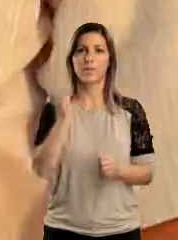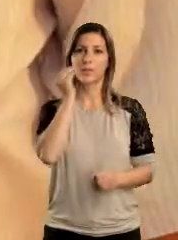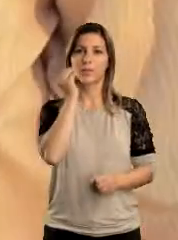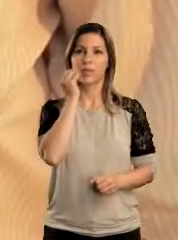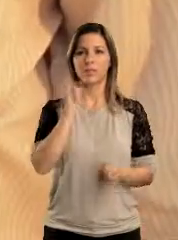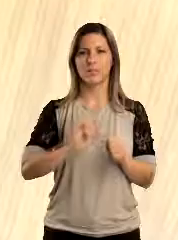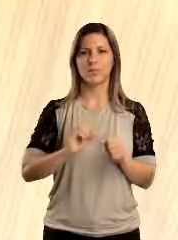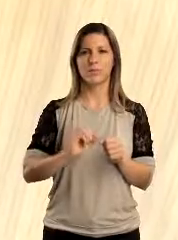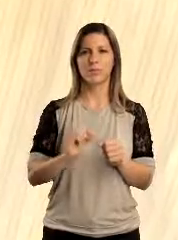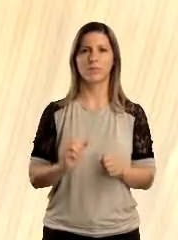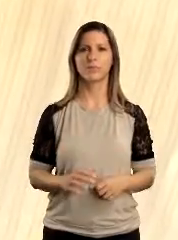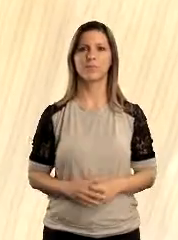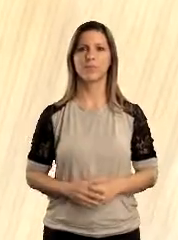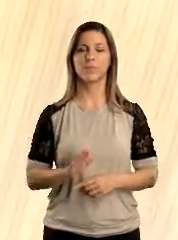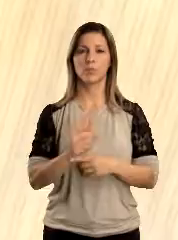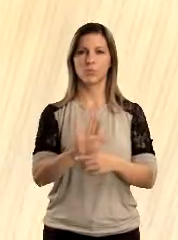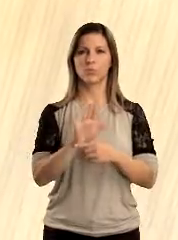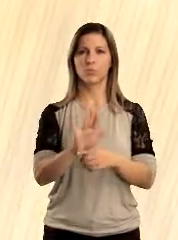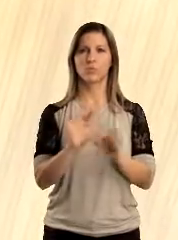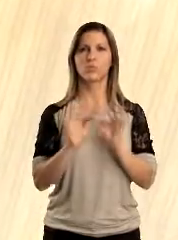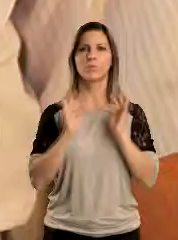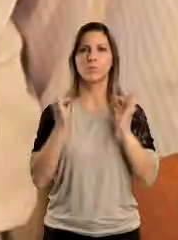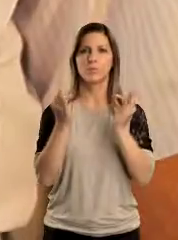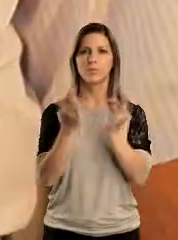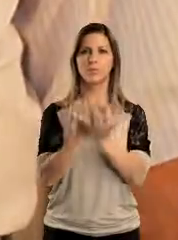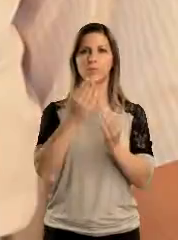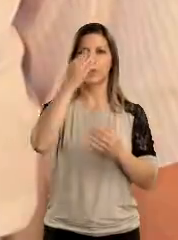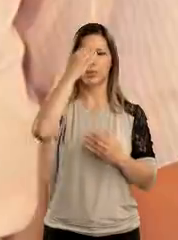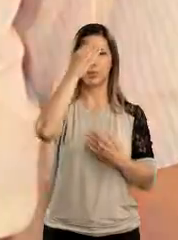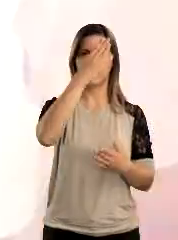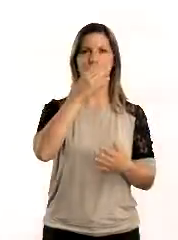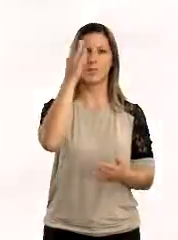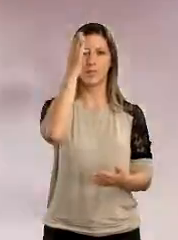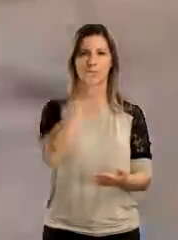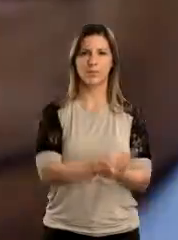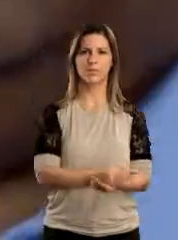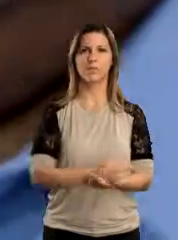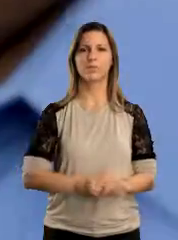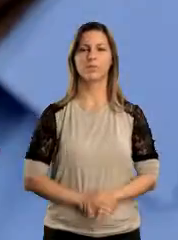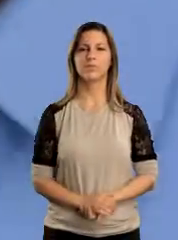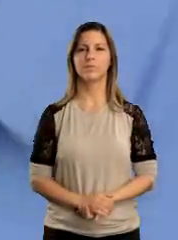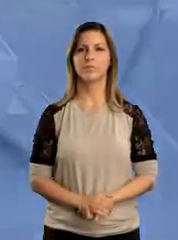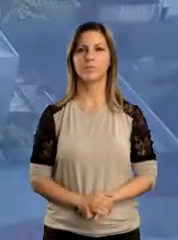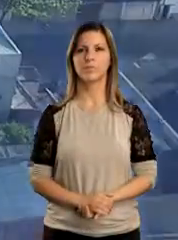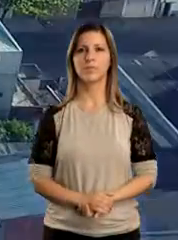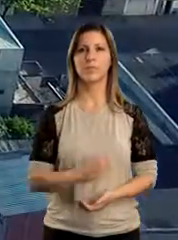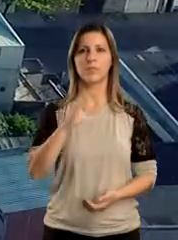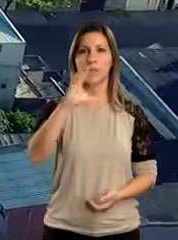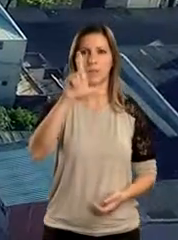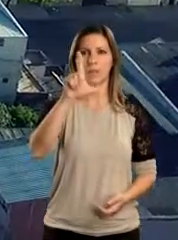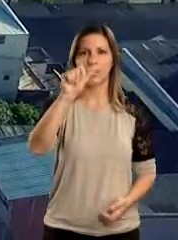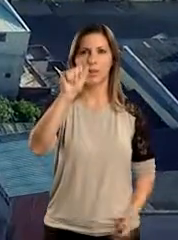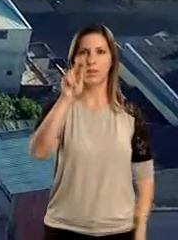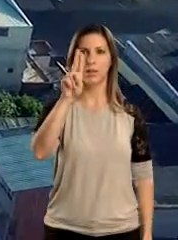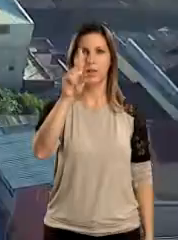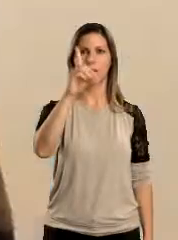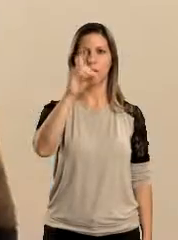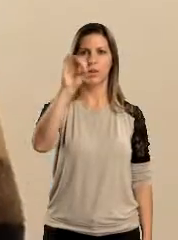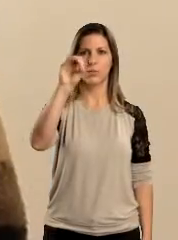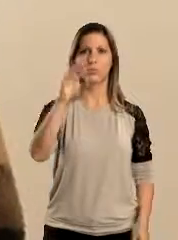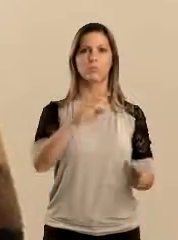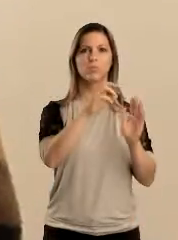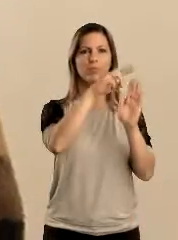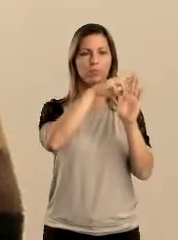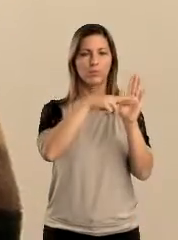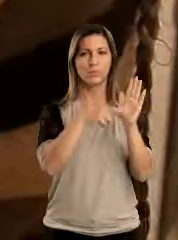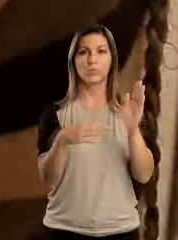dá uma mão e faz. Mas vai dar mais ainda, acredito. Eu estou com fé. Cláudio ajudou milhares de famílias com a regularização da